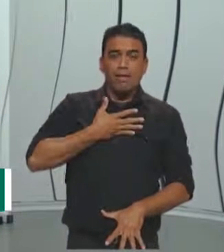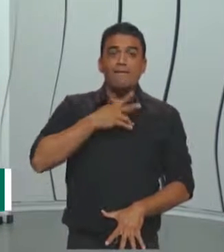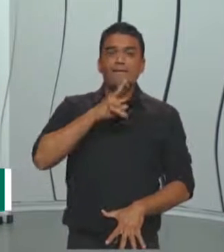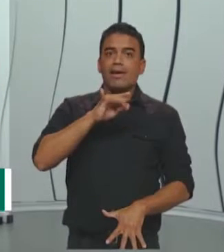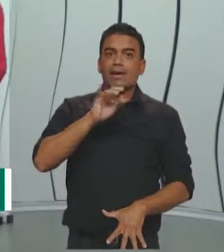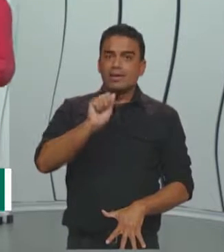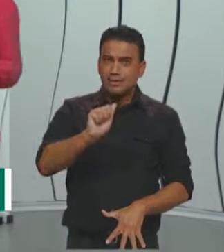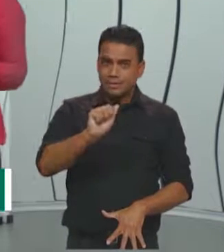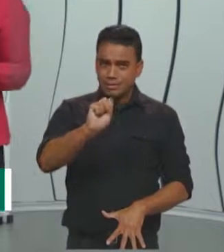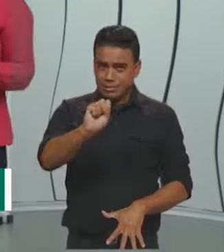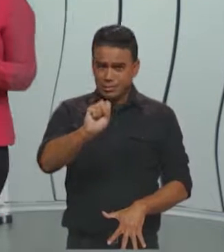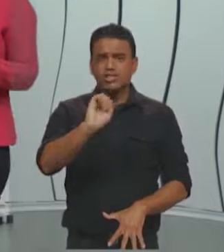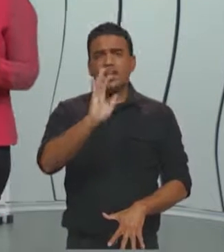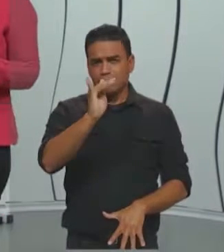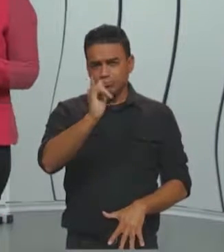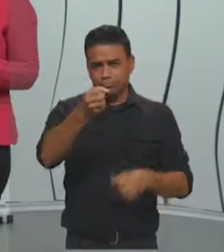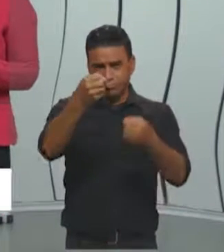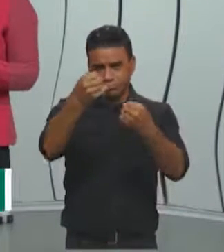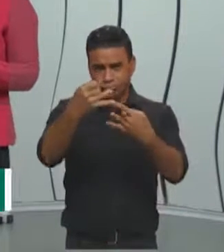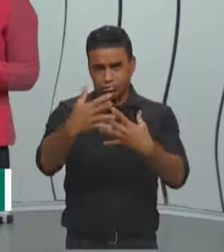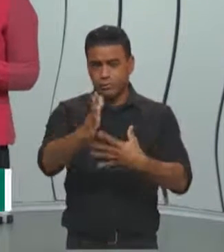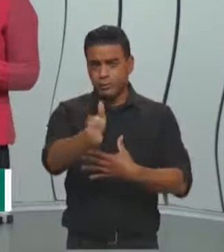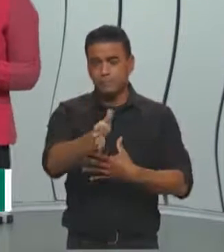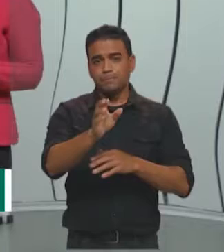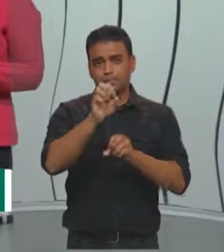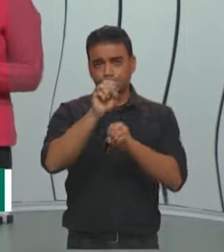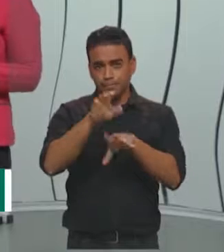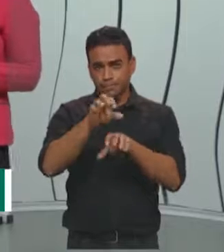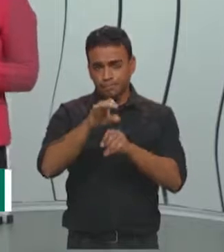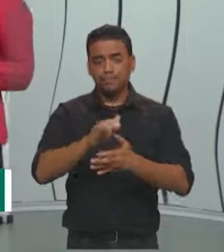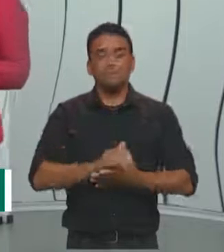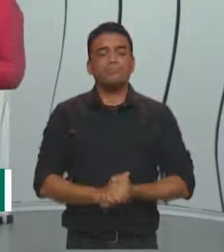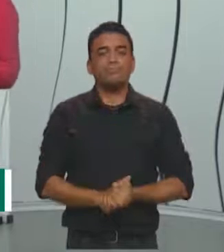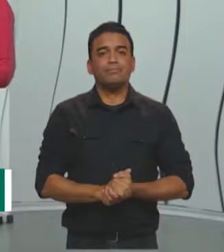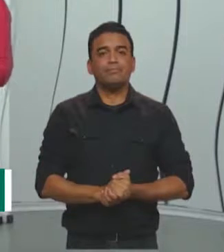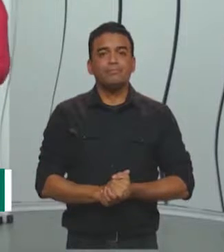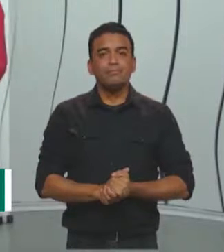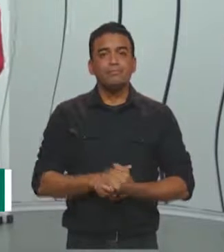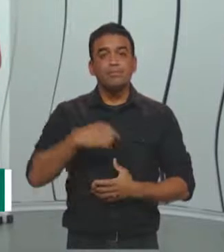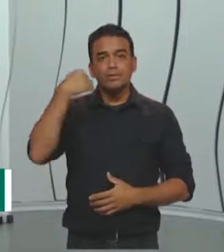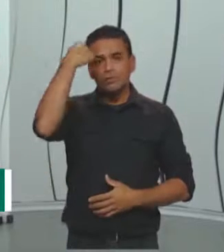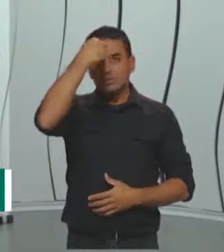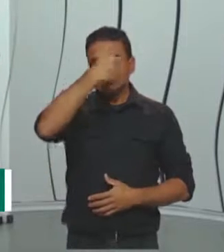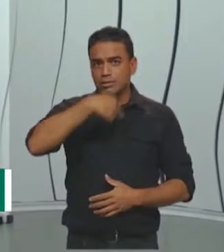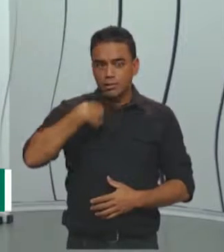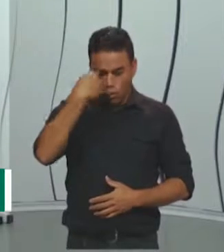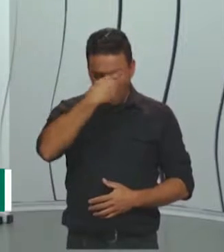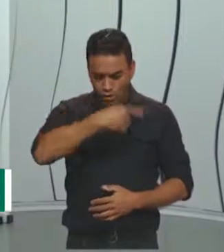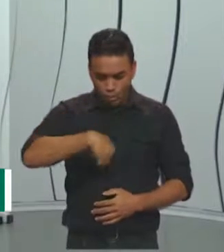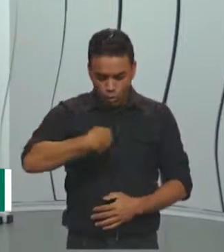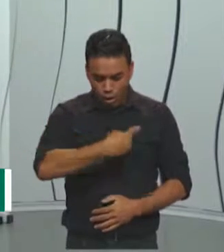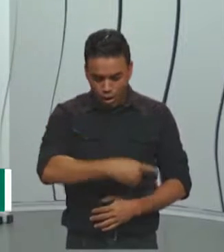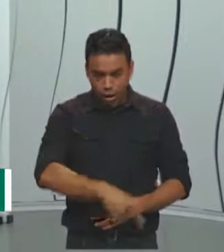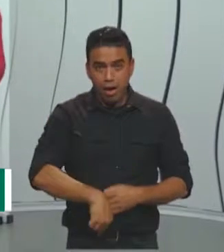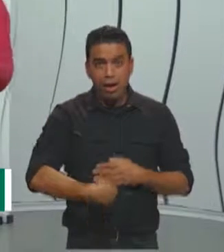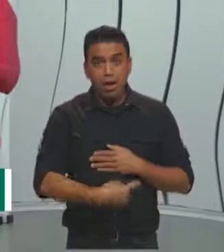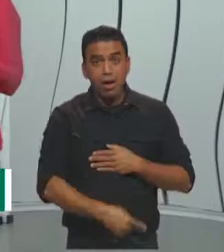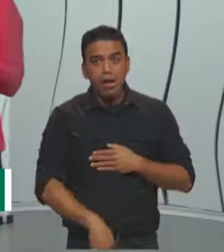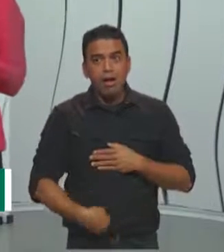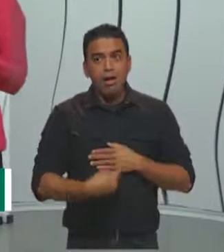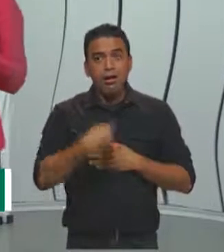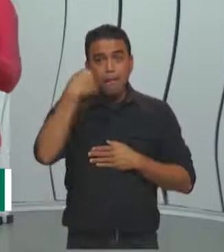veias. Já falamos isso aqui também. A circulação do sangue, ela acontece